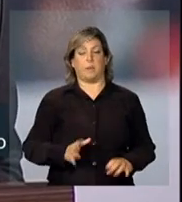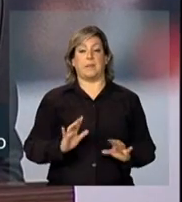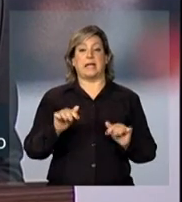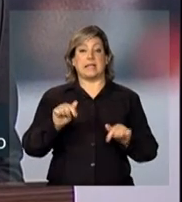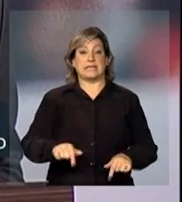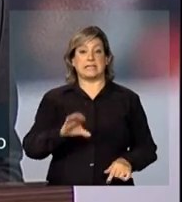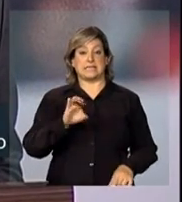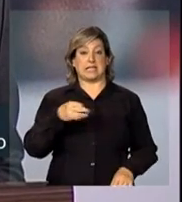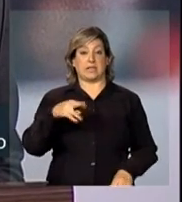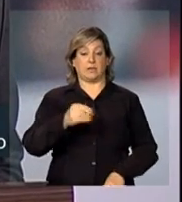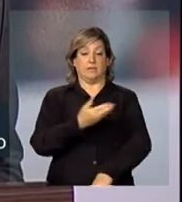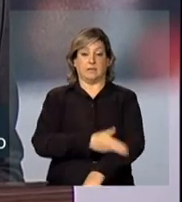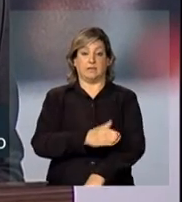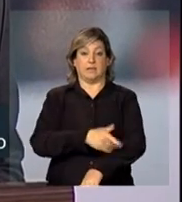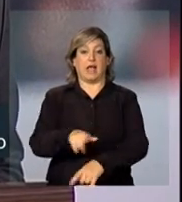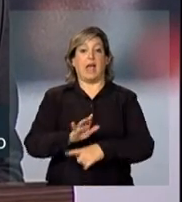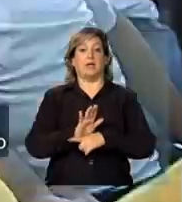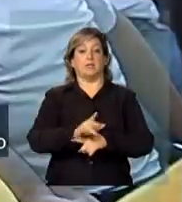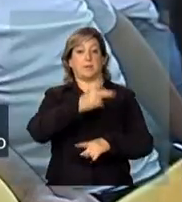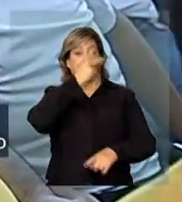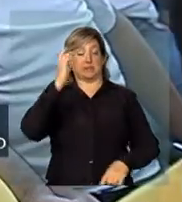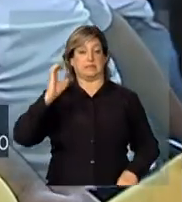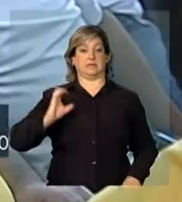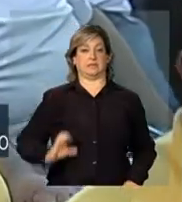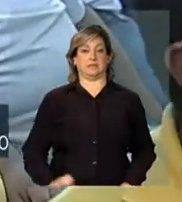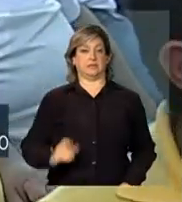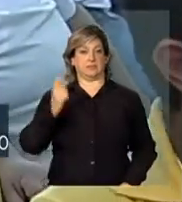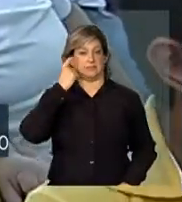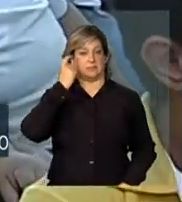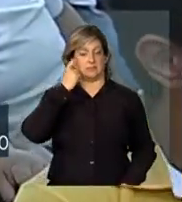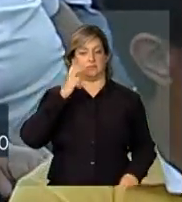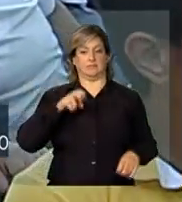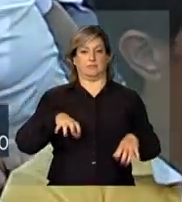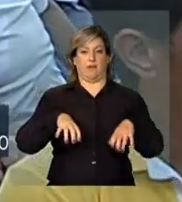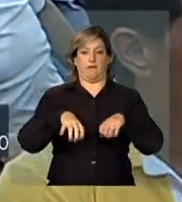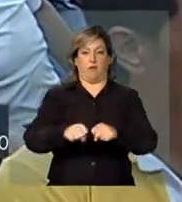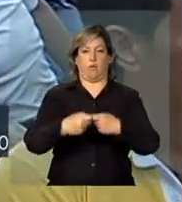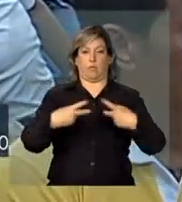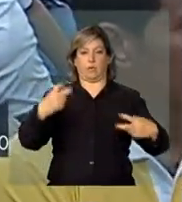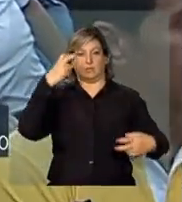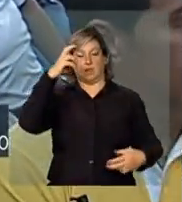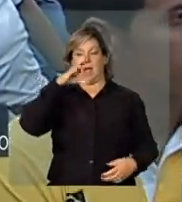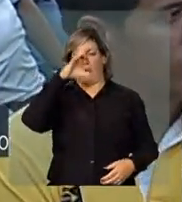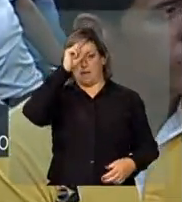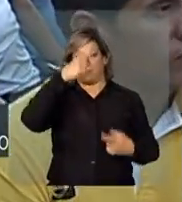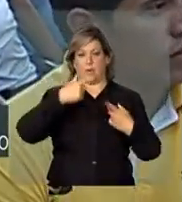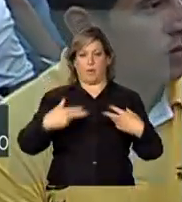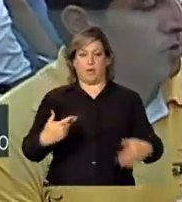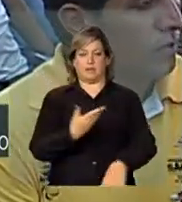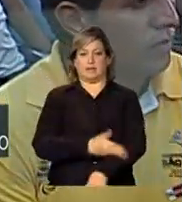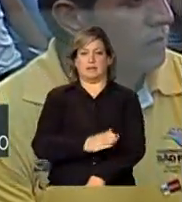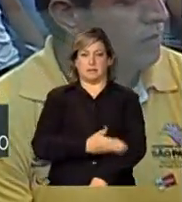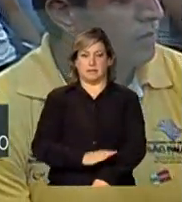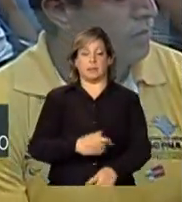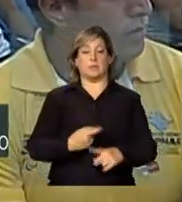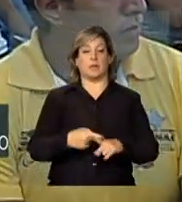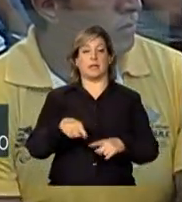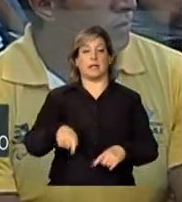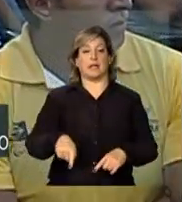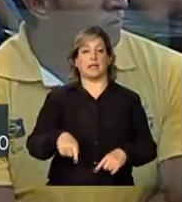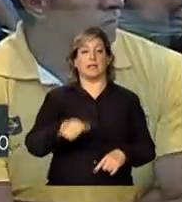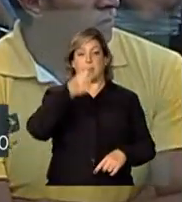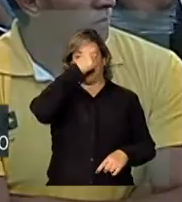centro vai formar grandes cidadãos esse momento também importante porque ele reúne o